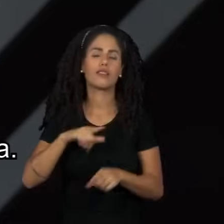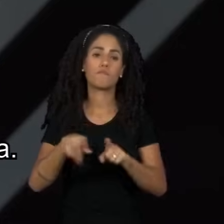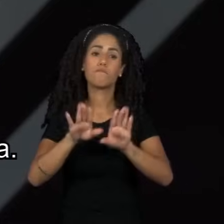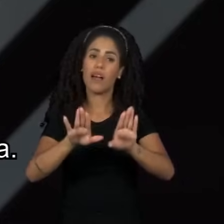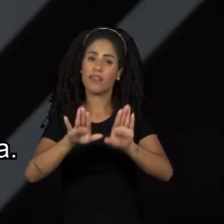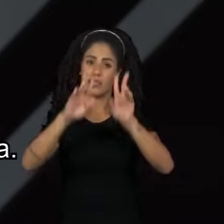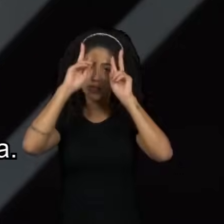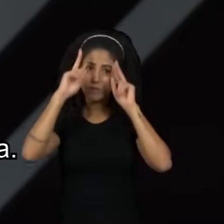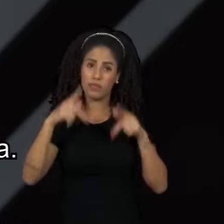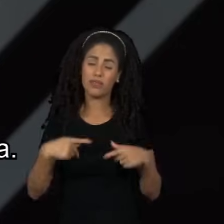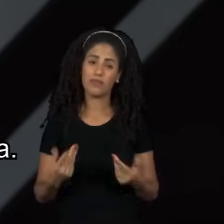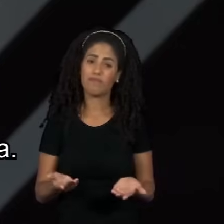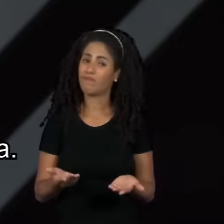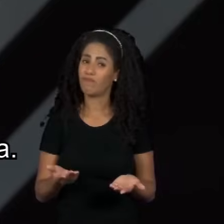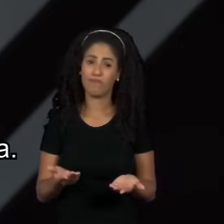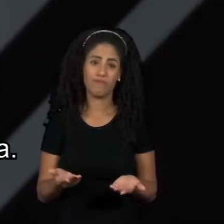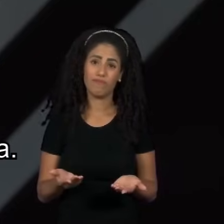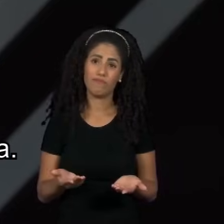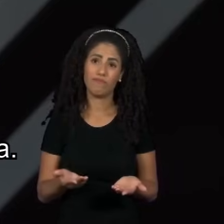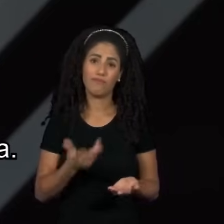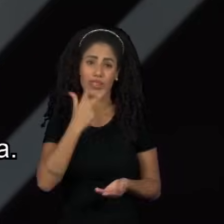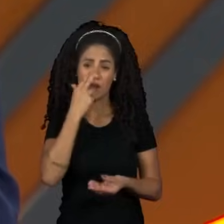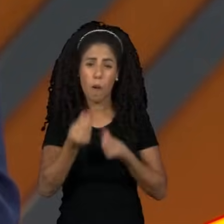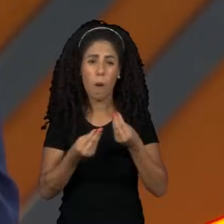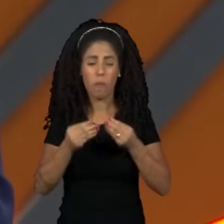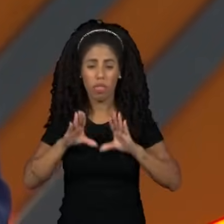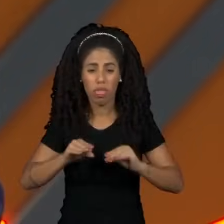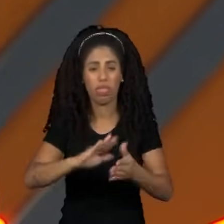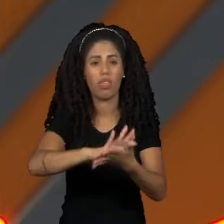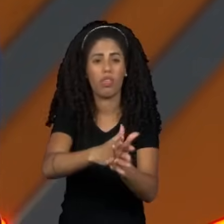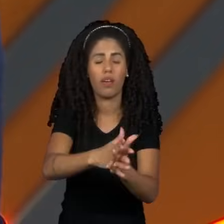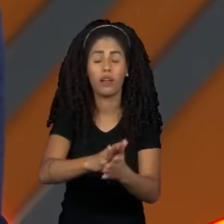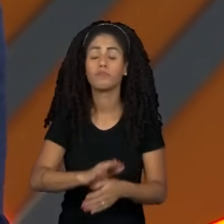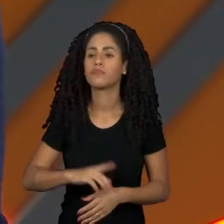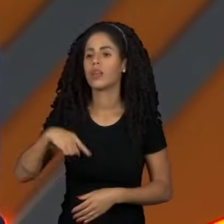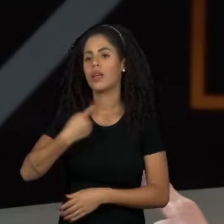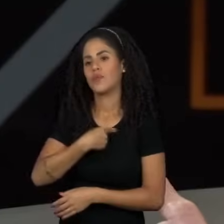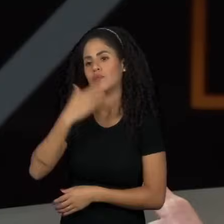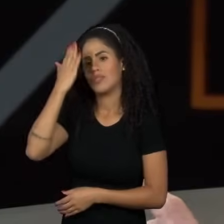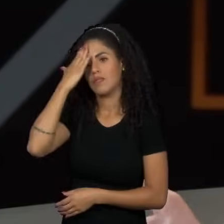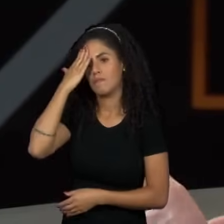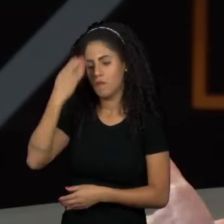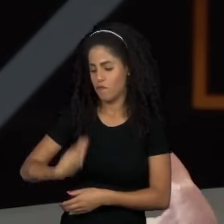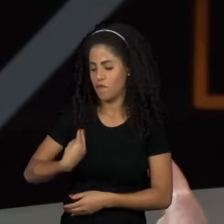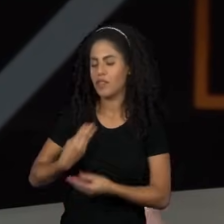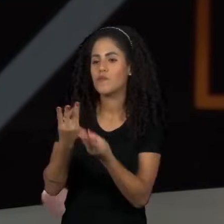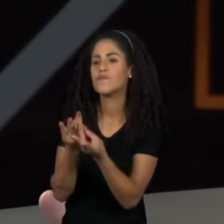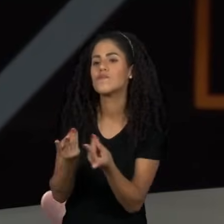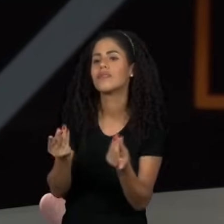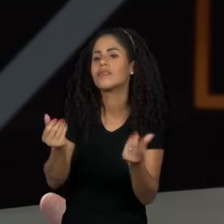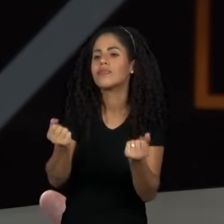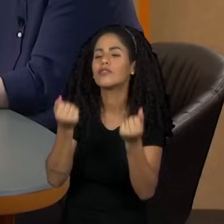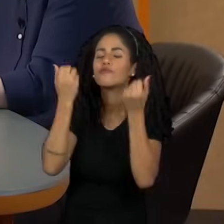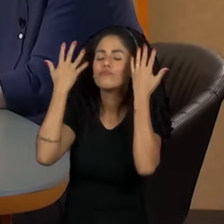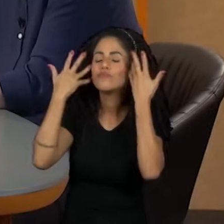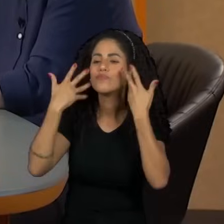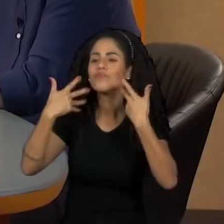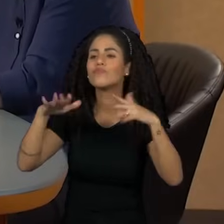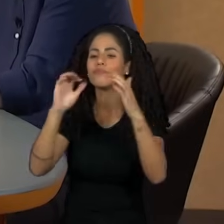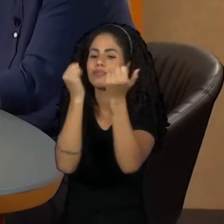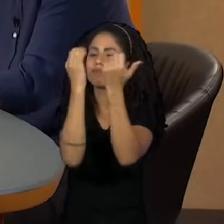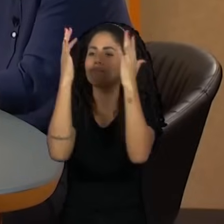humano moderno, agem dessa forma. Essa mesma qualidade de vida da natureza que